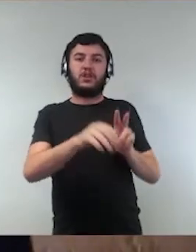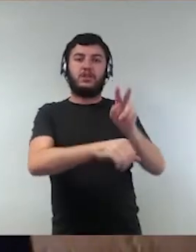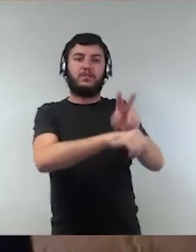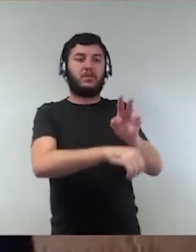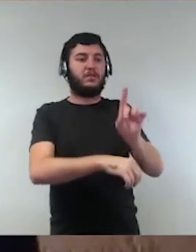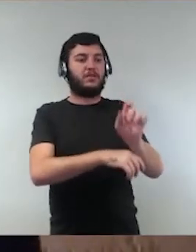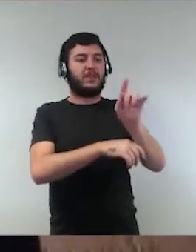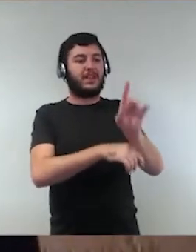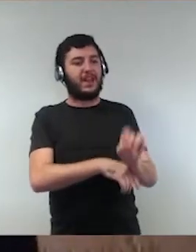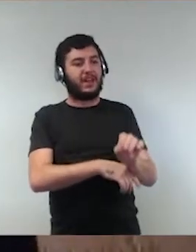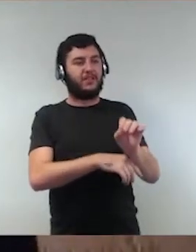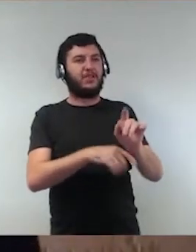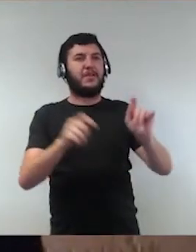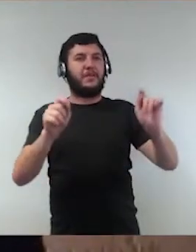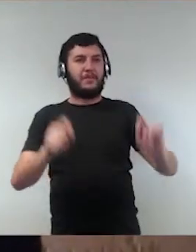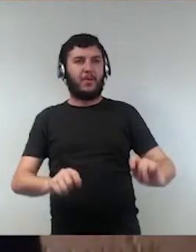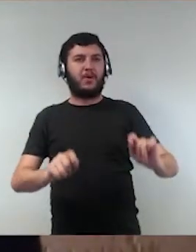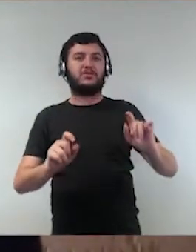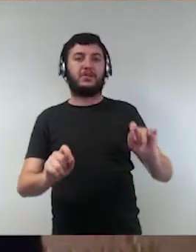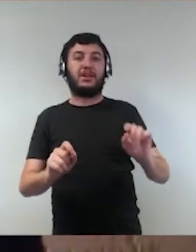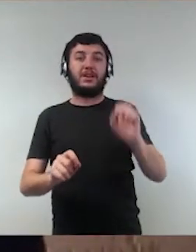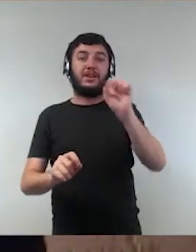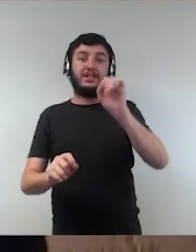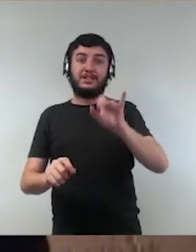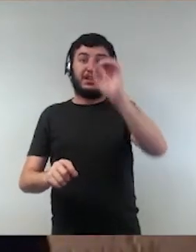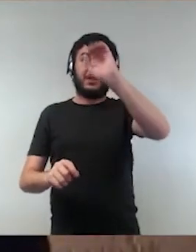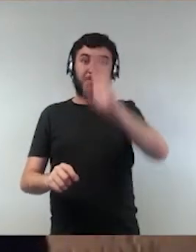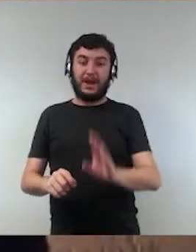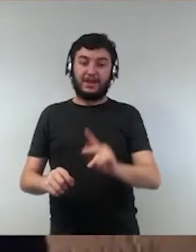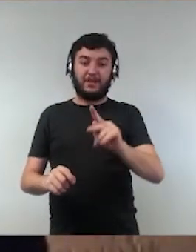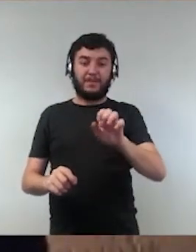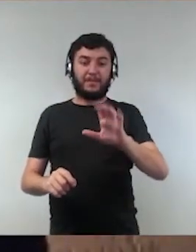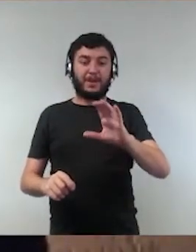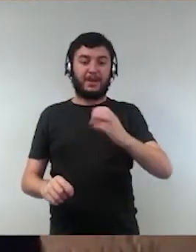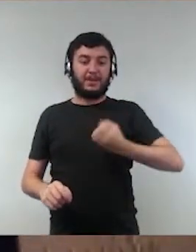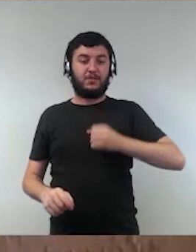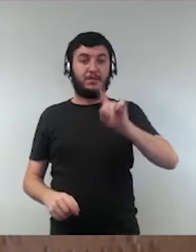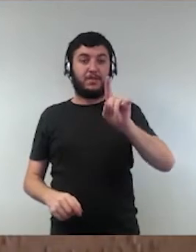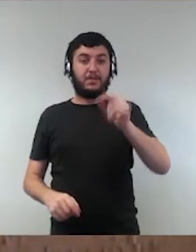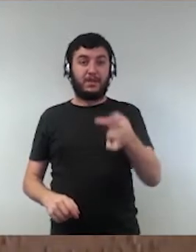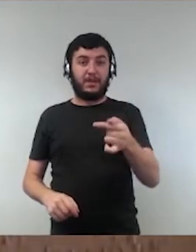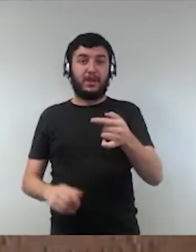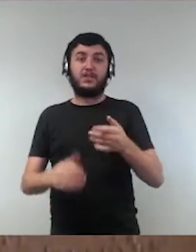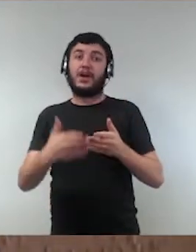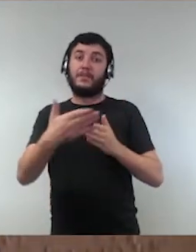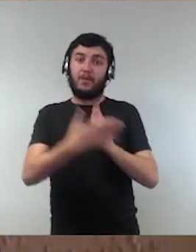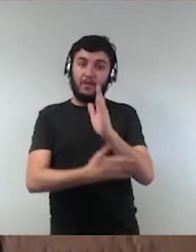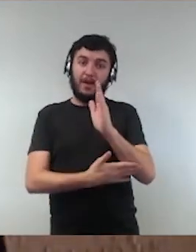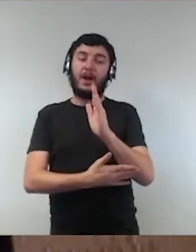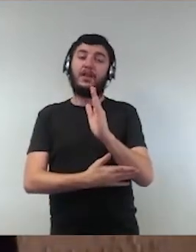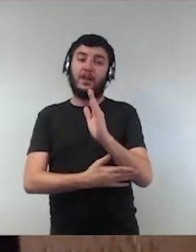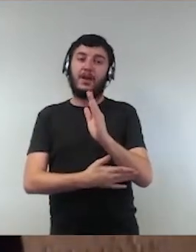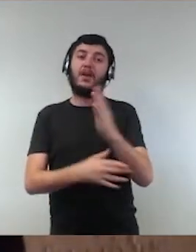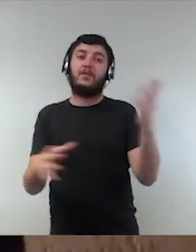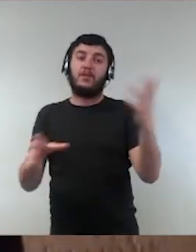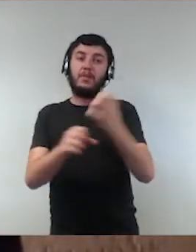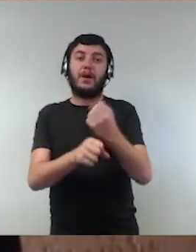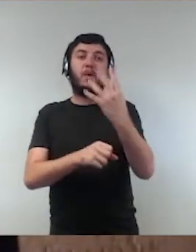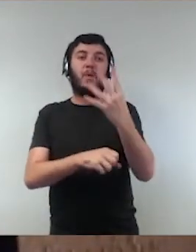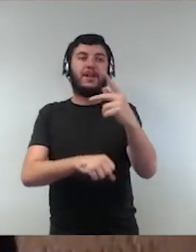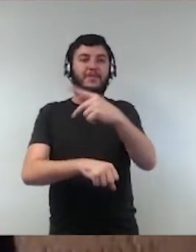subir para 4, pelo menos no Brasil. No Brasil foi aprovada a PEC 17 de 2019.